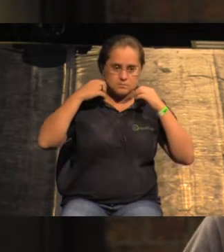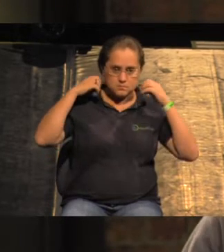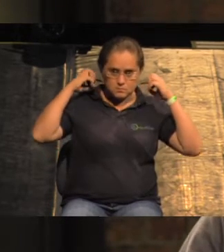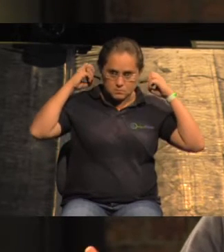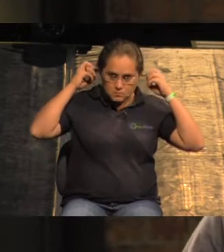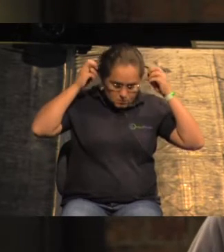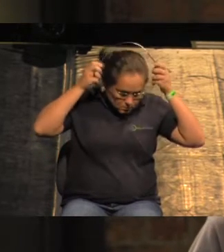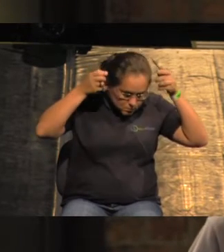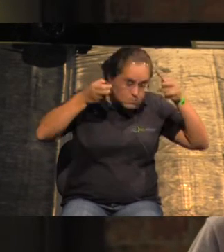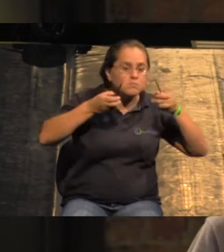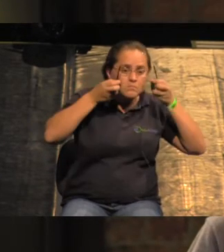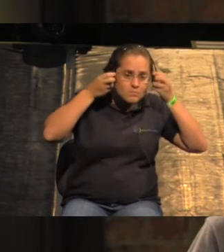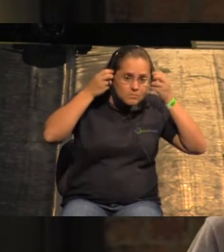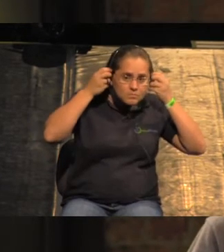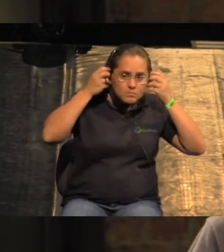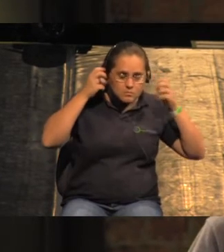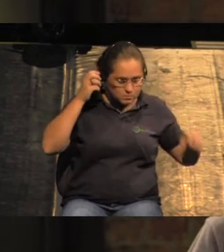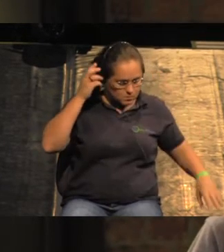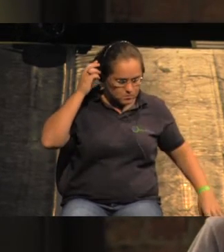fundo é uma pressão política.